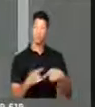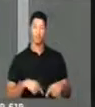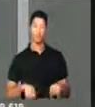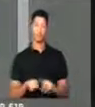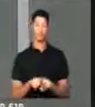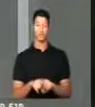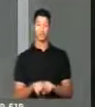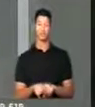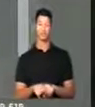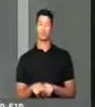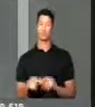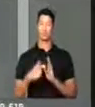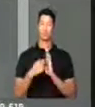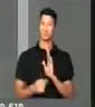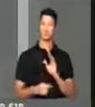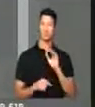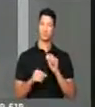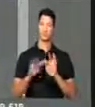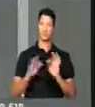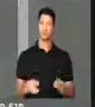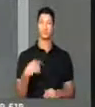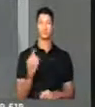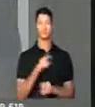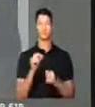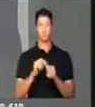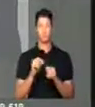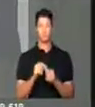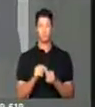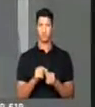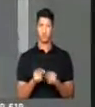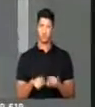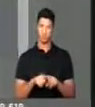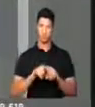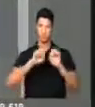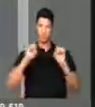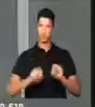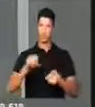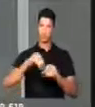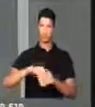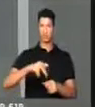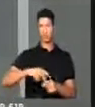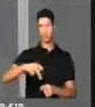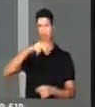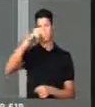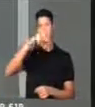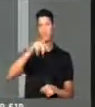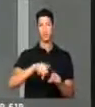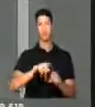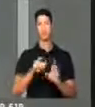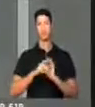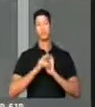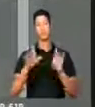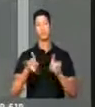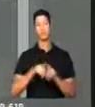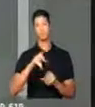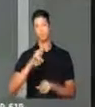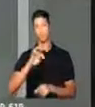então, ressalto essa simplificação que fazemos nesse sistema da Petrobras, de autorizar